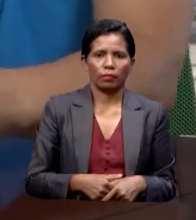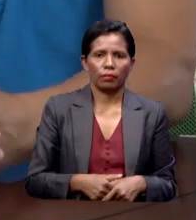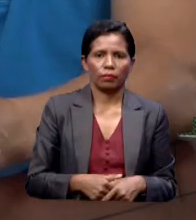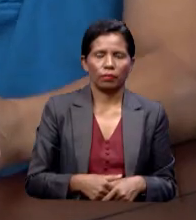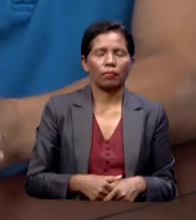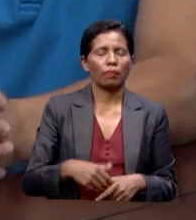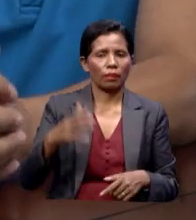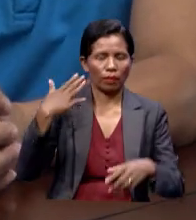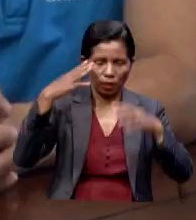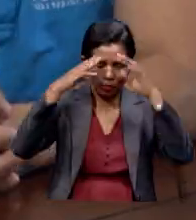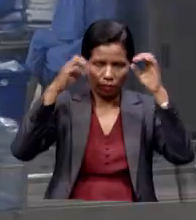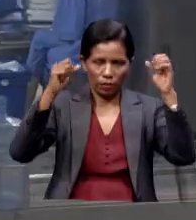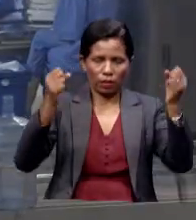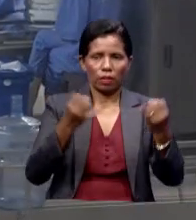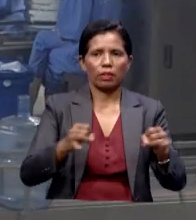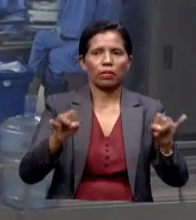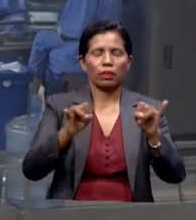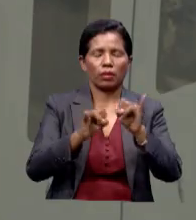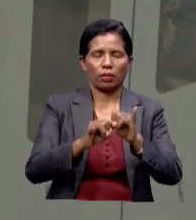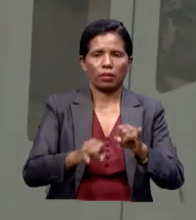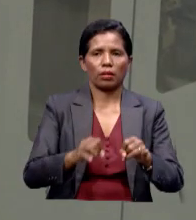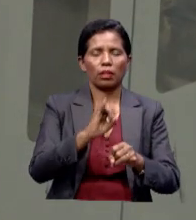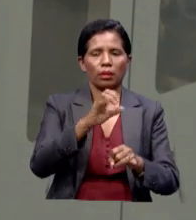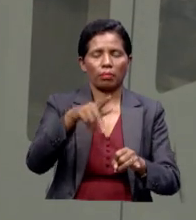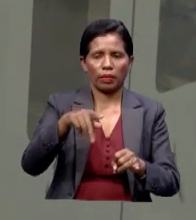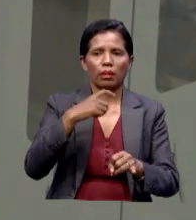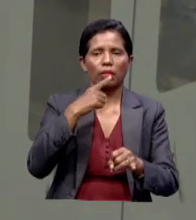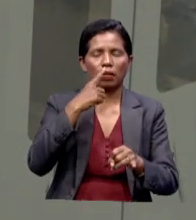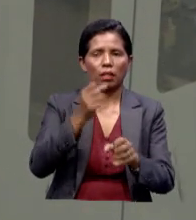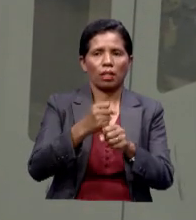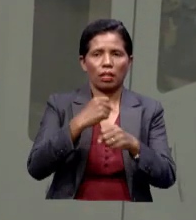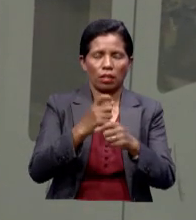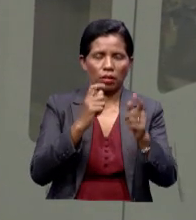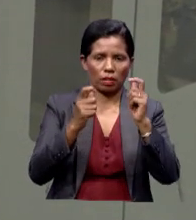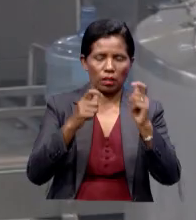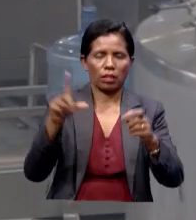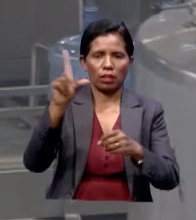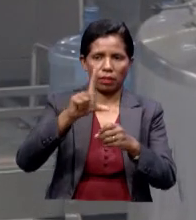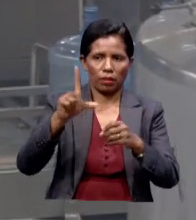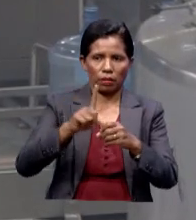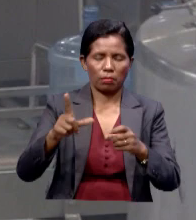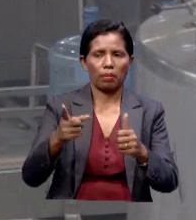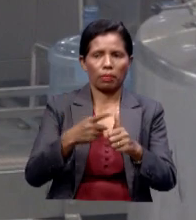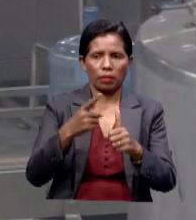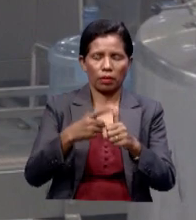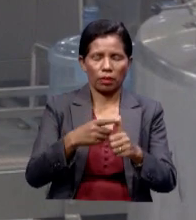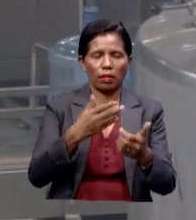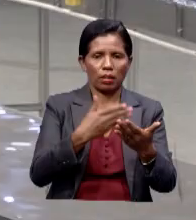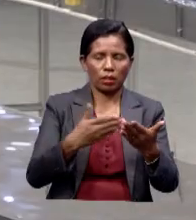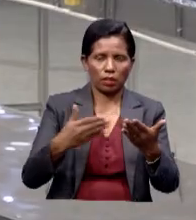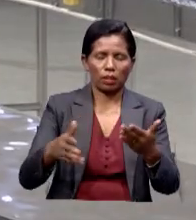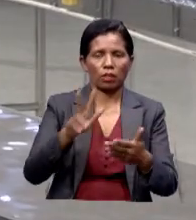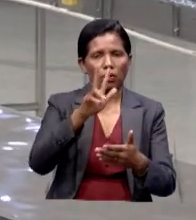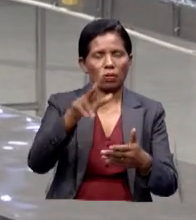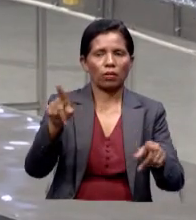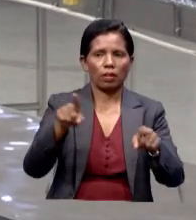ne presidente Instituto Qualidade Timor-Leste IP declara se halo teste laboratório ma fase da huluk ba produto lokal tolu